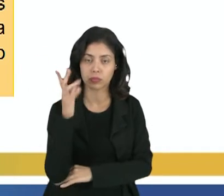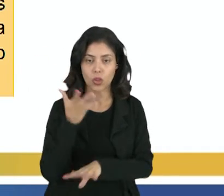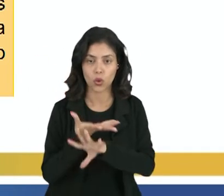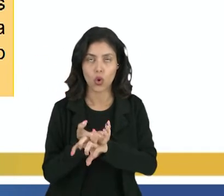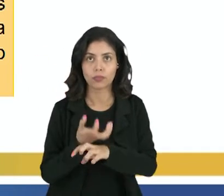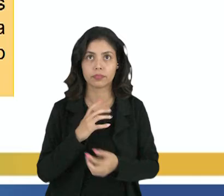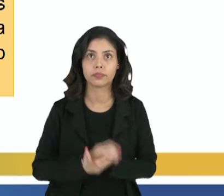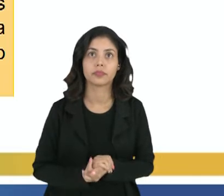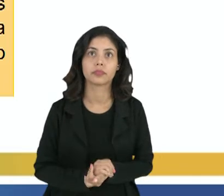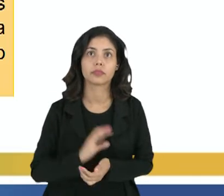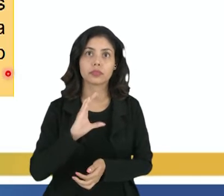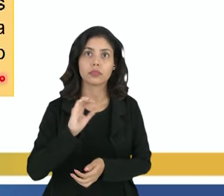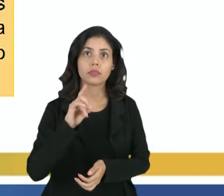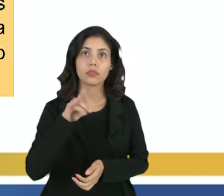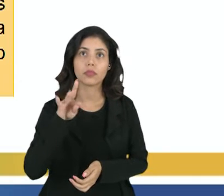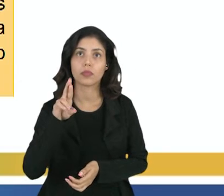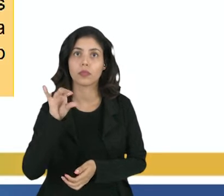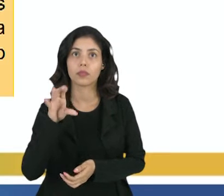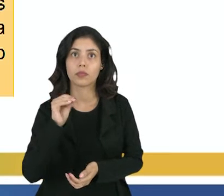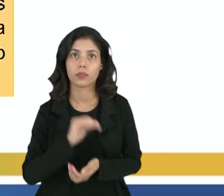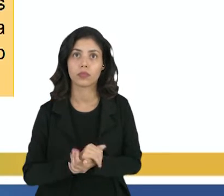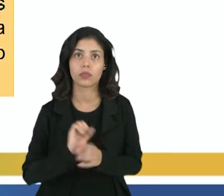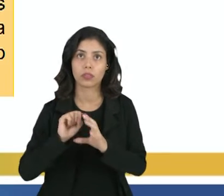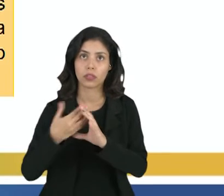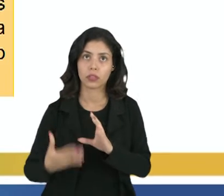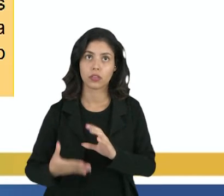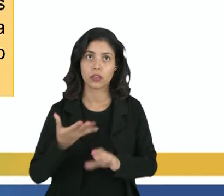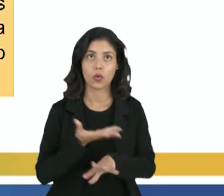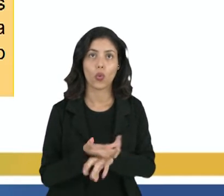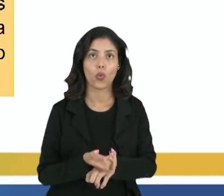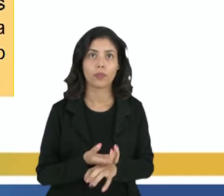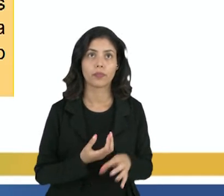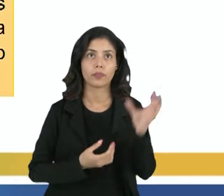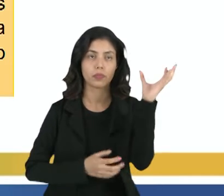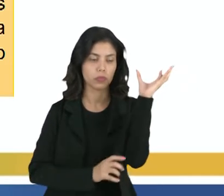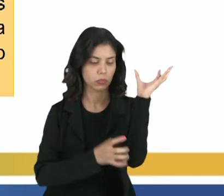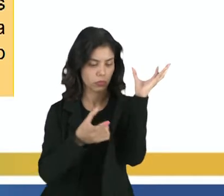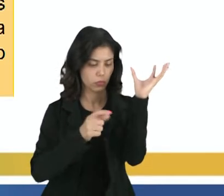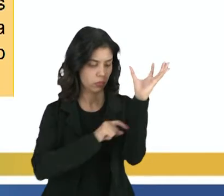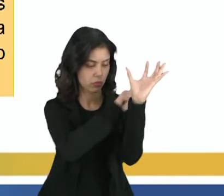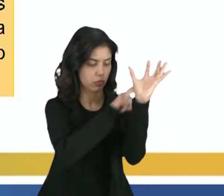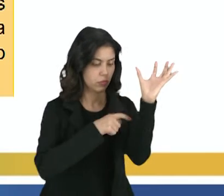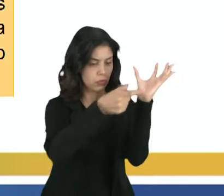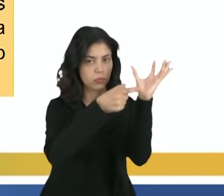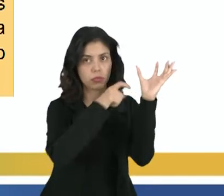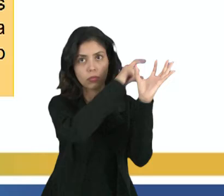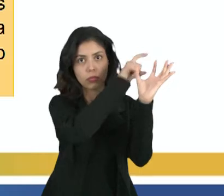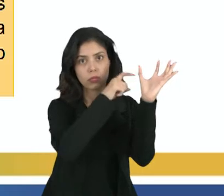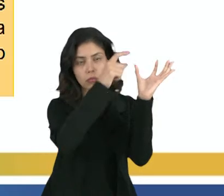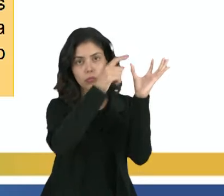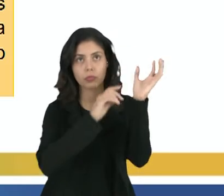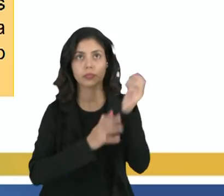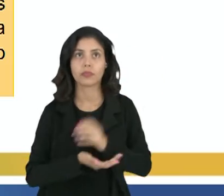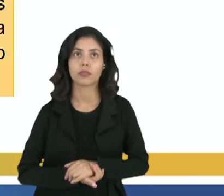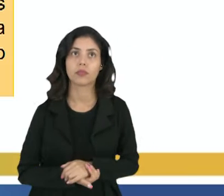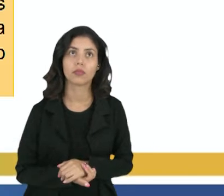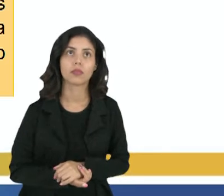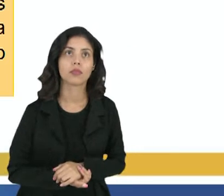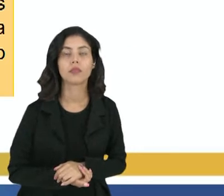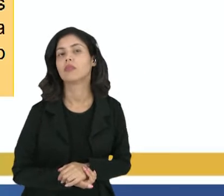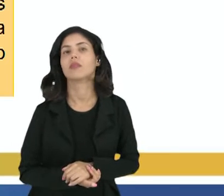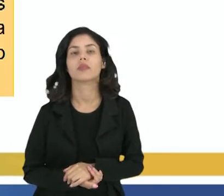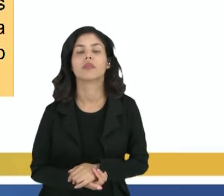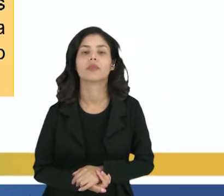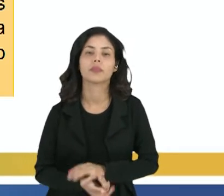de secas. Os cactos são a principal característica desse bioma,